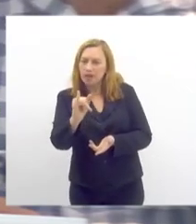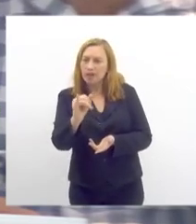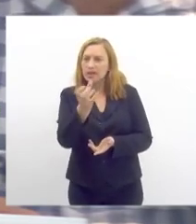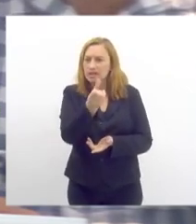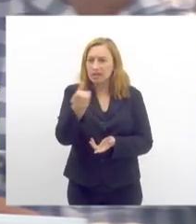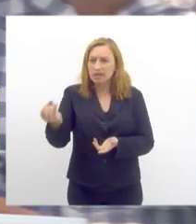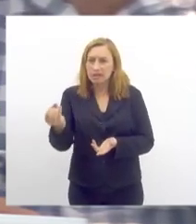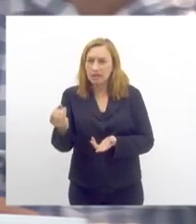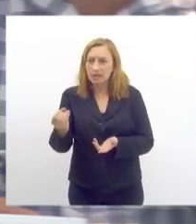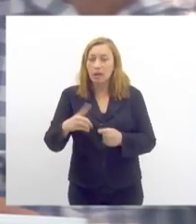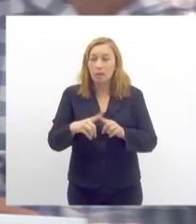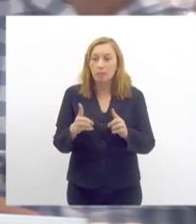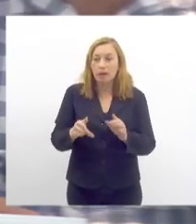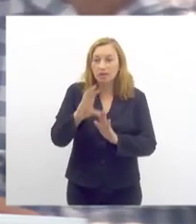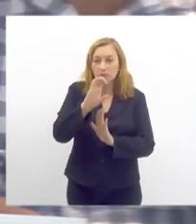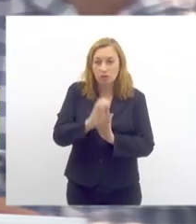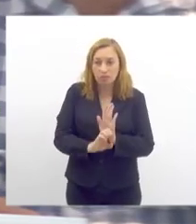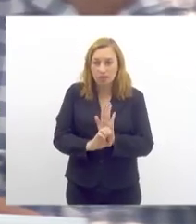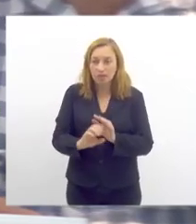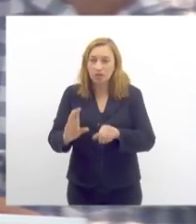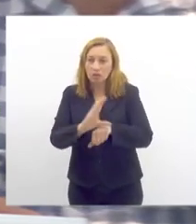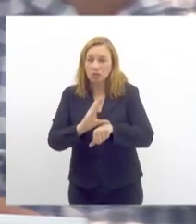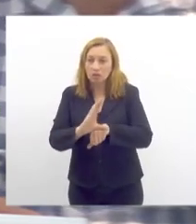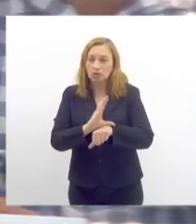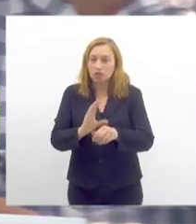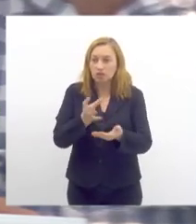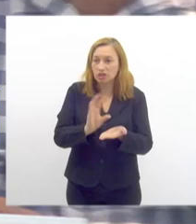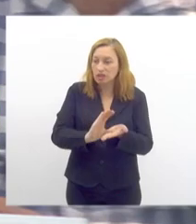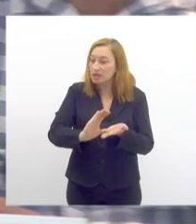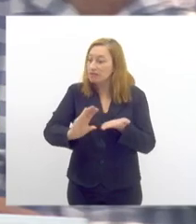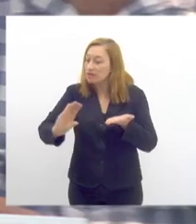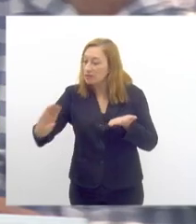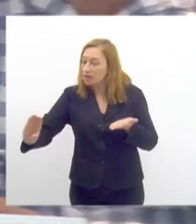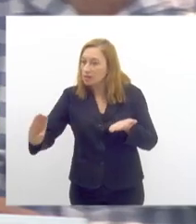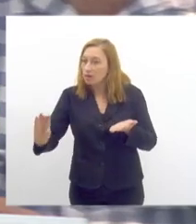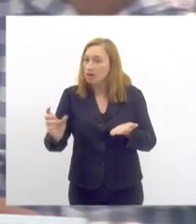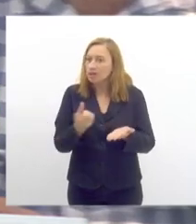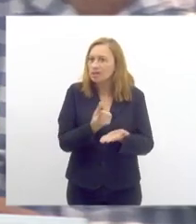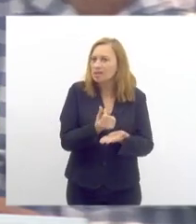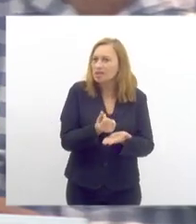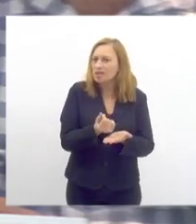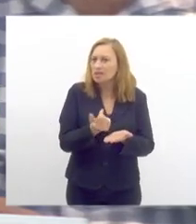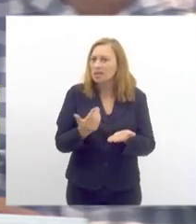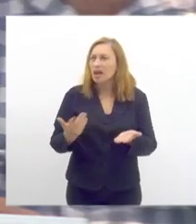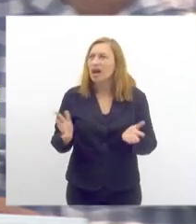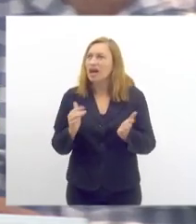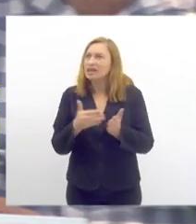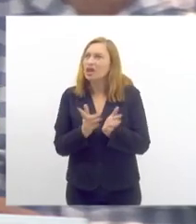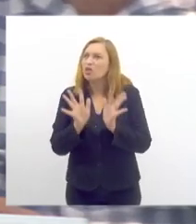força de uma emenda constitucional, a gente tem que fazer um repasse, que esse repasse dura até o final de